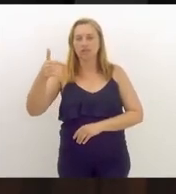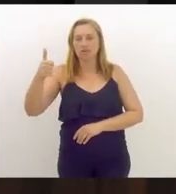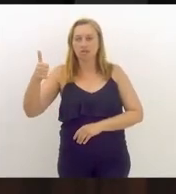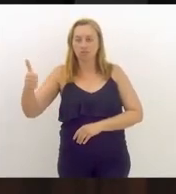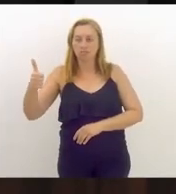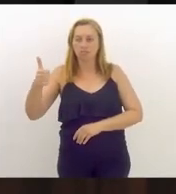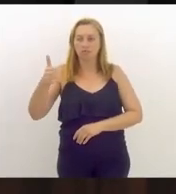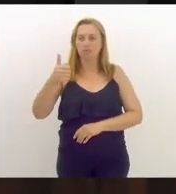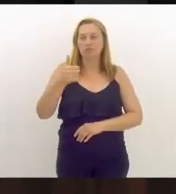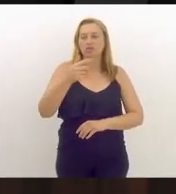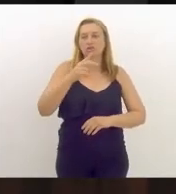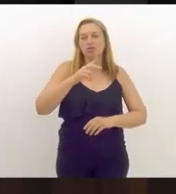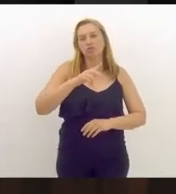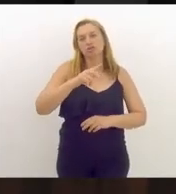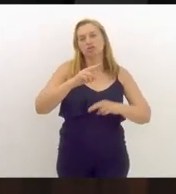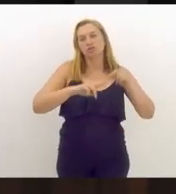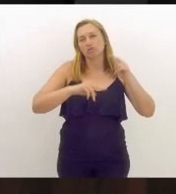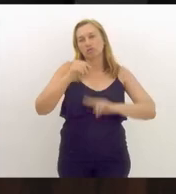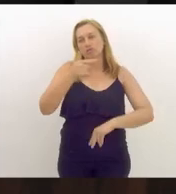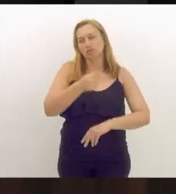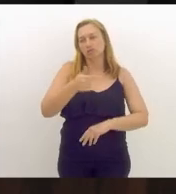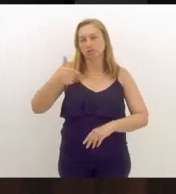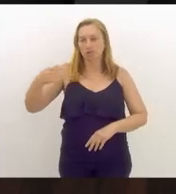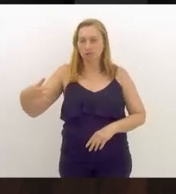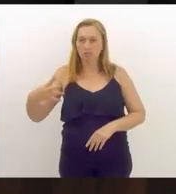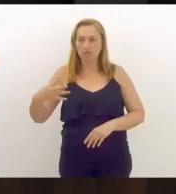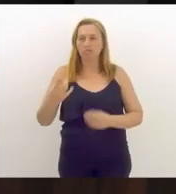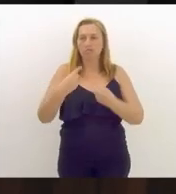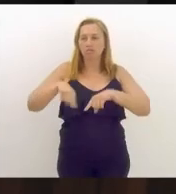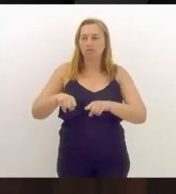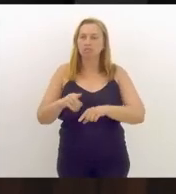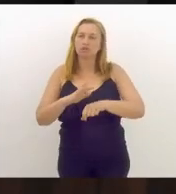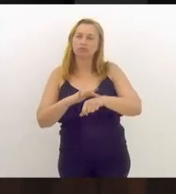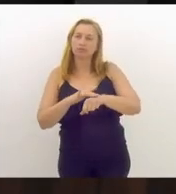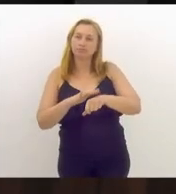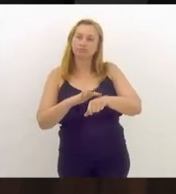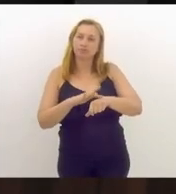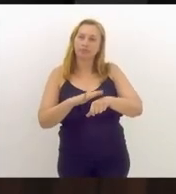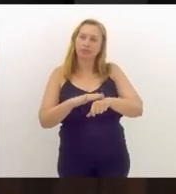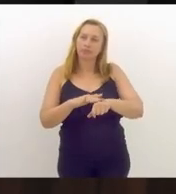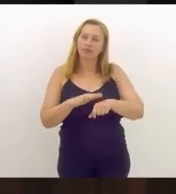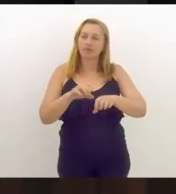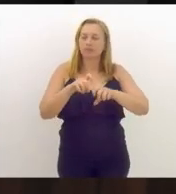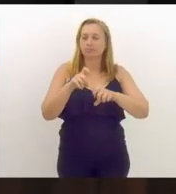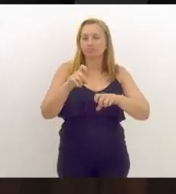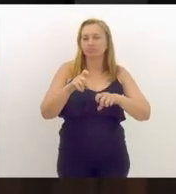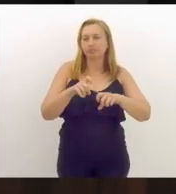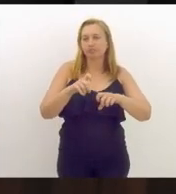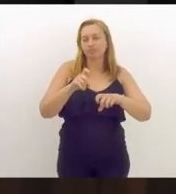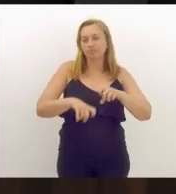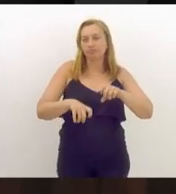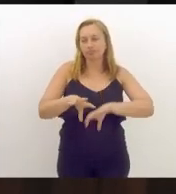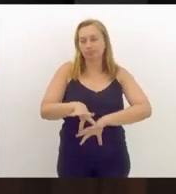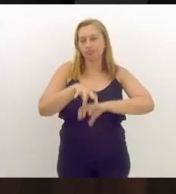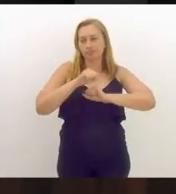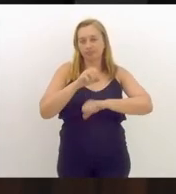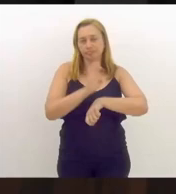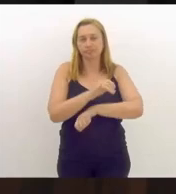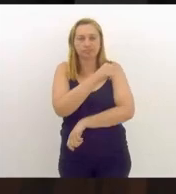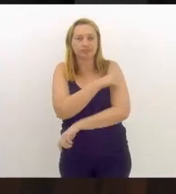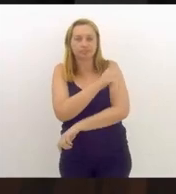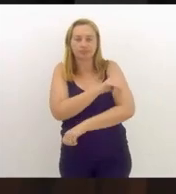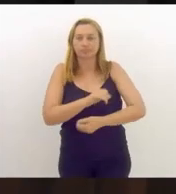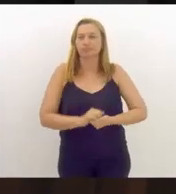para instituir a campanha permanente de prevenção e combate às doenças as doenças sexual transmissíveis do Estado do Rio de Janeiro